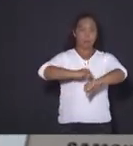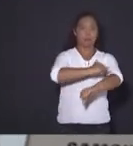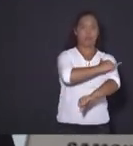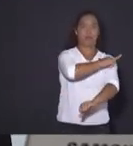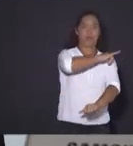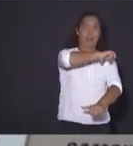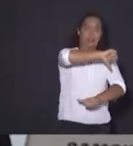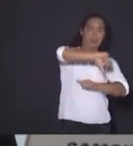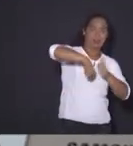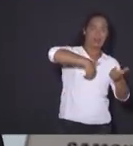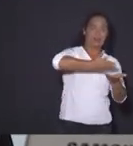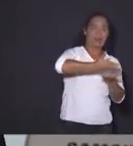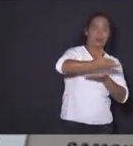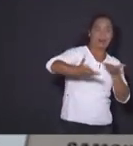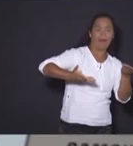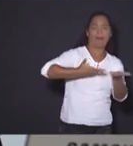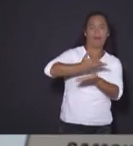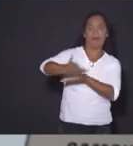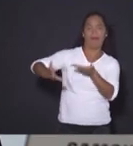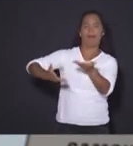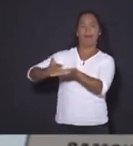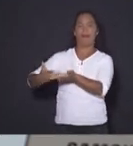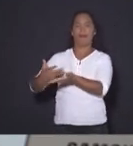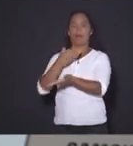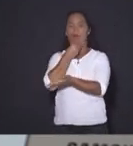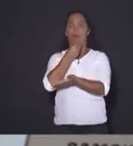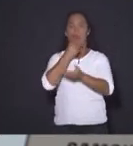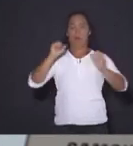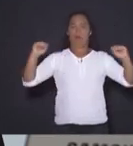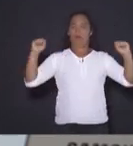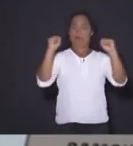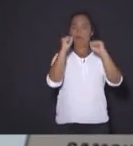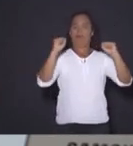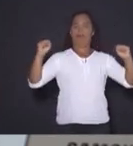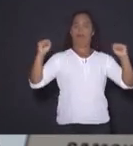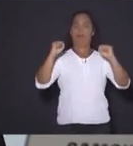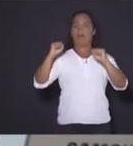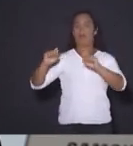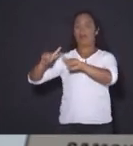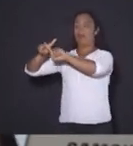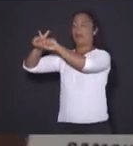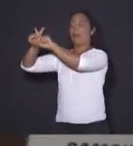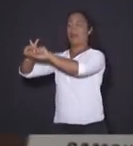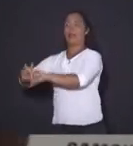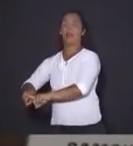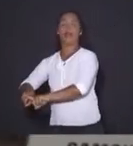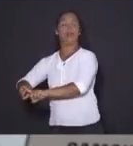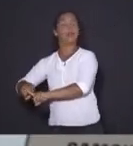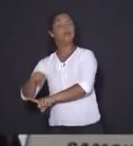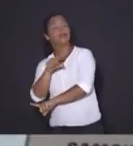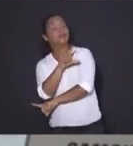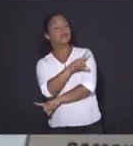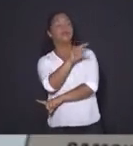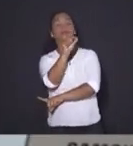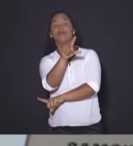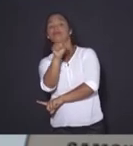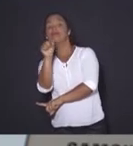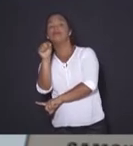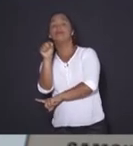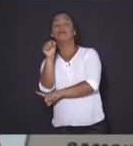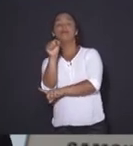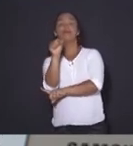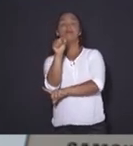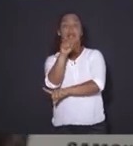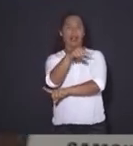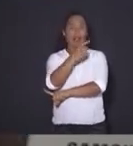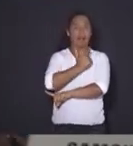numa na aula de educação física eles disputavam que escolhiam a mulher considerada menos